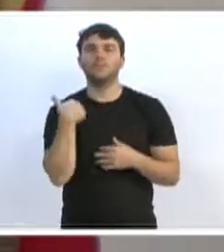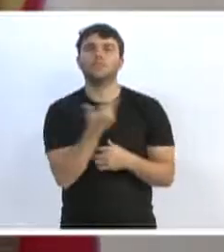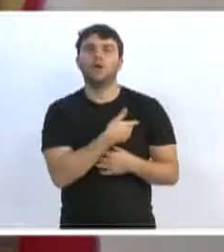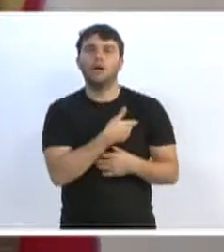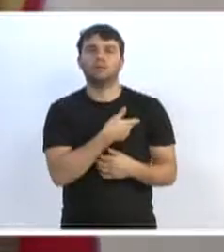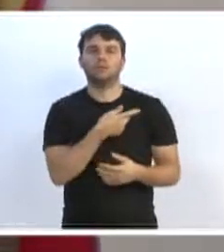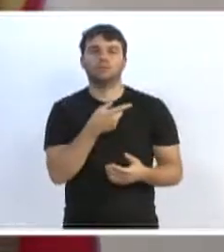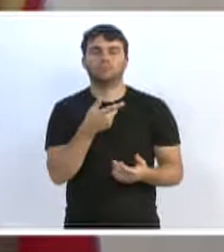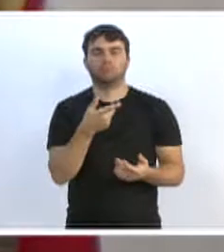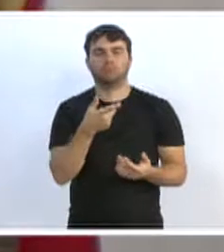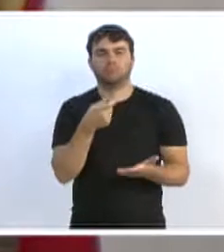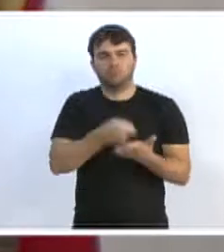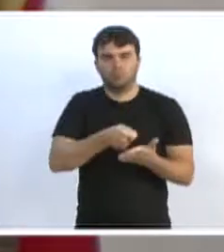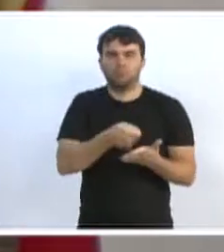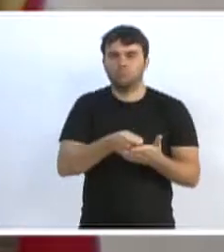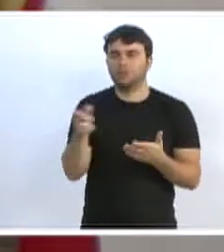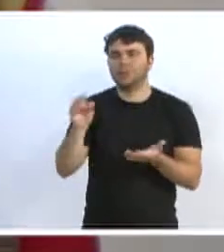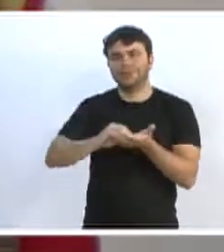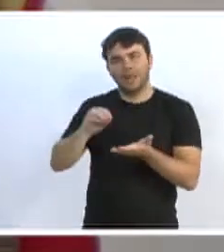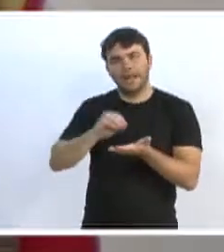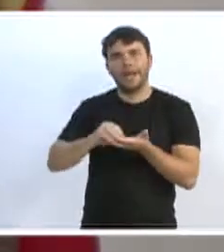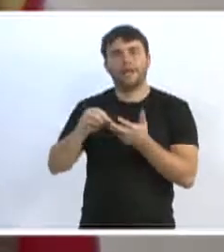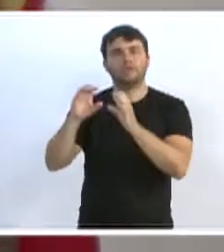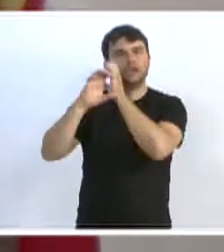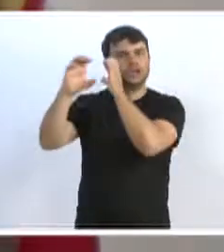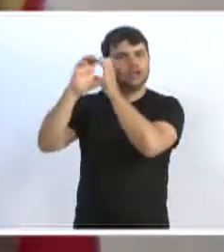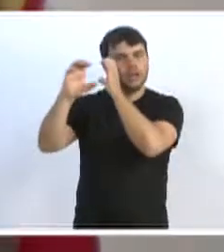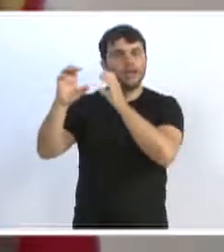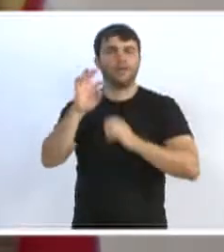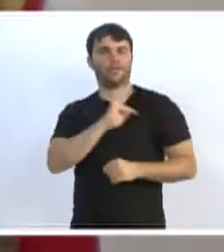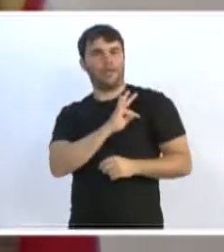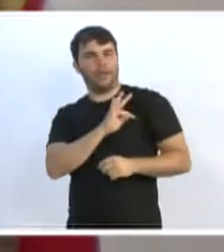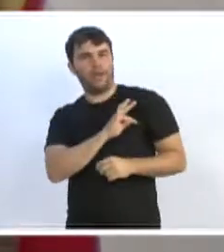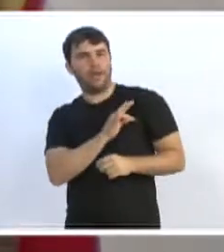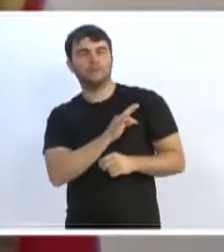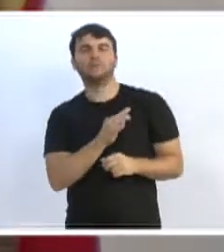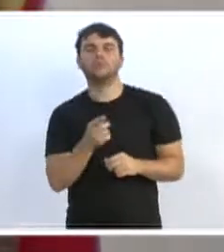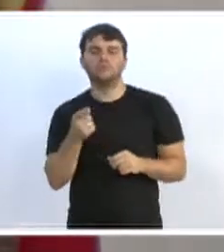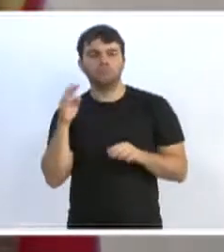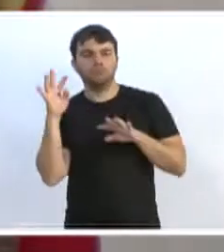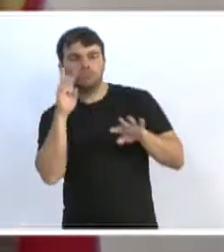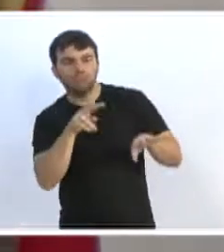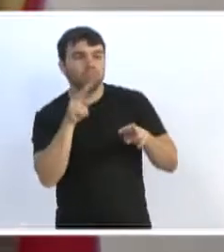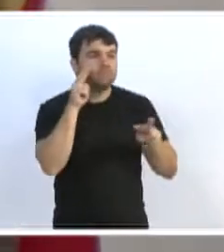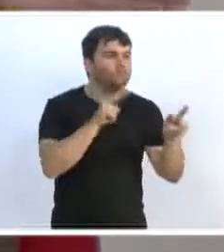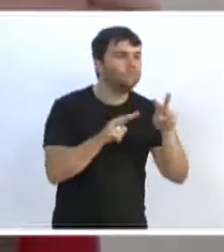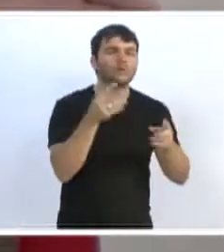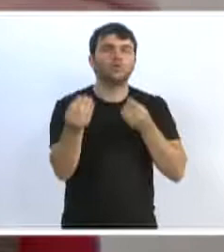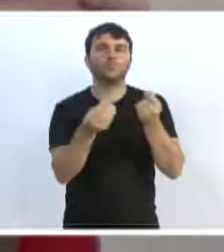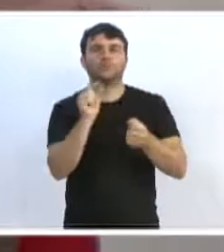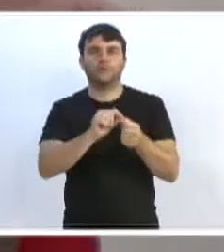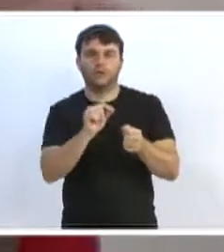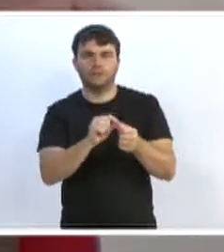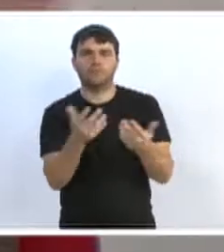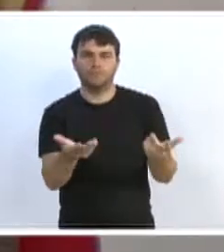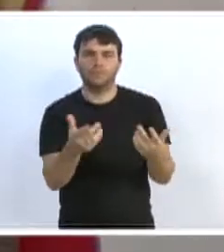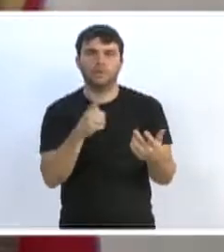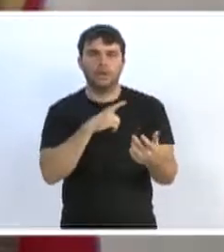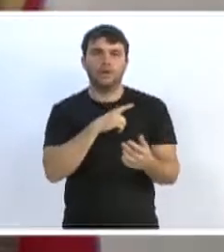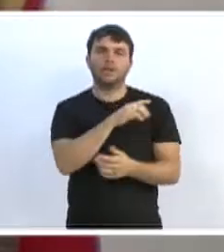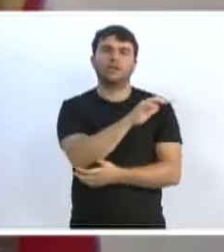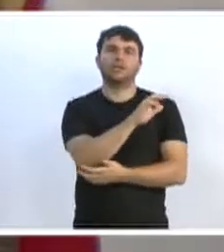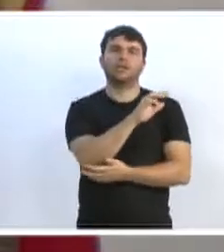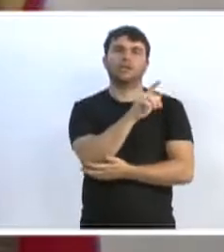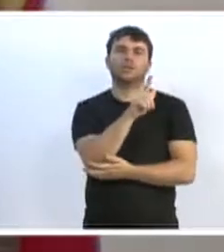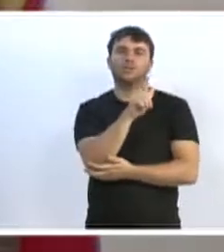nossos secretários, técnicos, engenheiros responsáveis de estar vendo o que pode ser feito. Já que a General Osório está